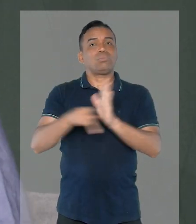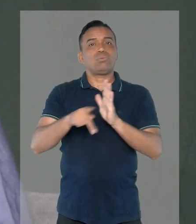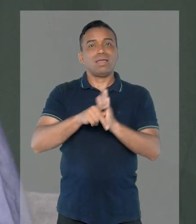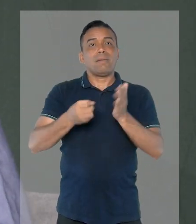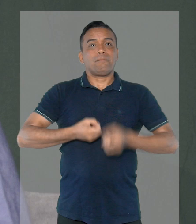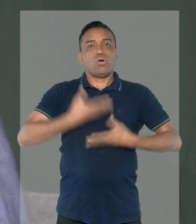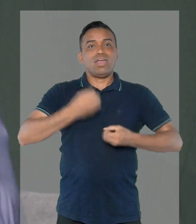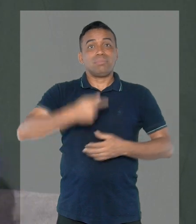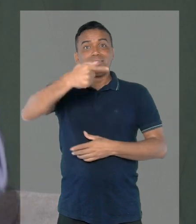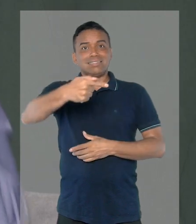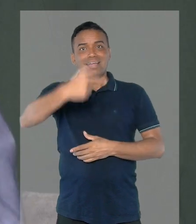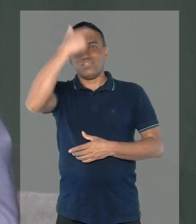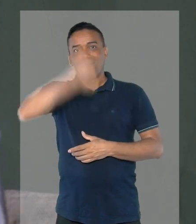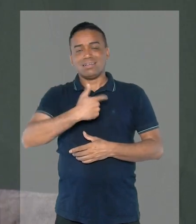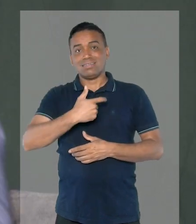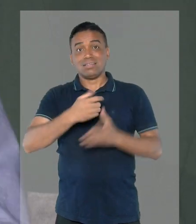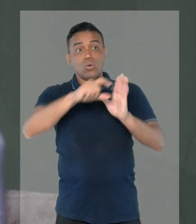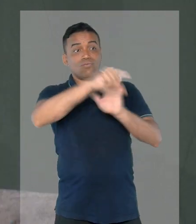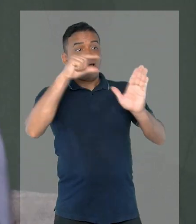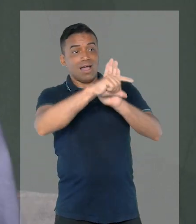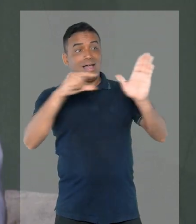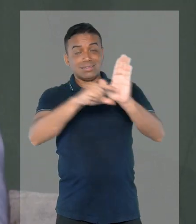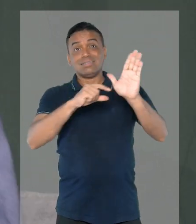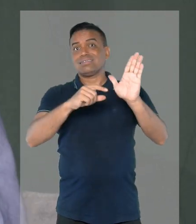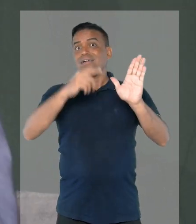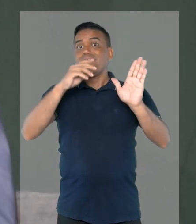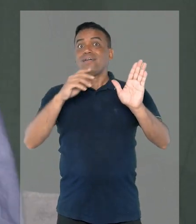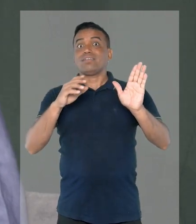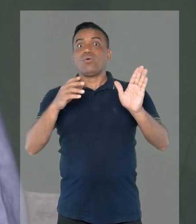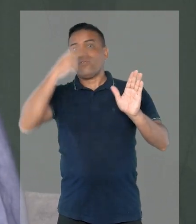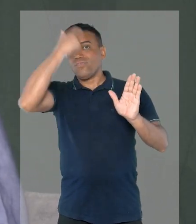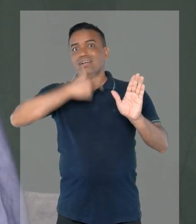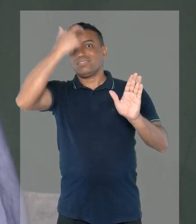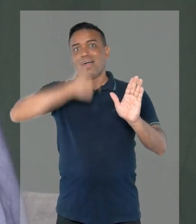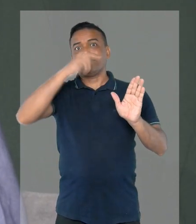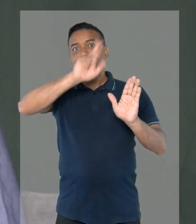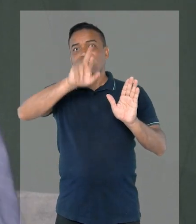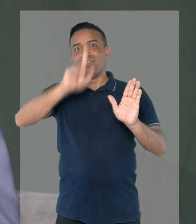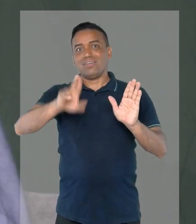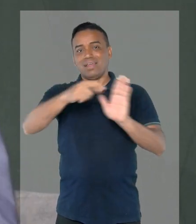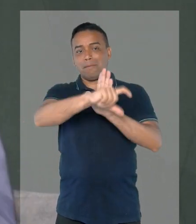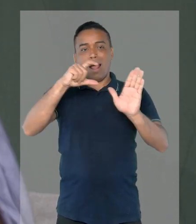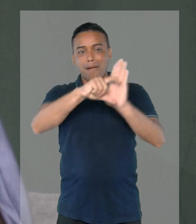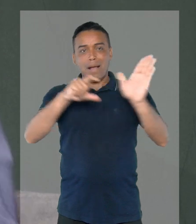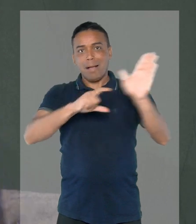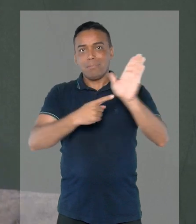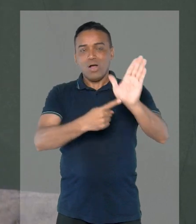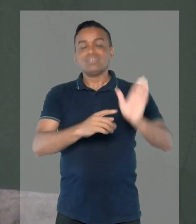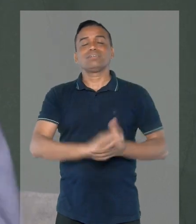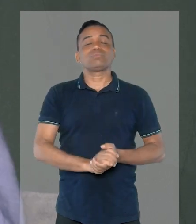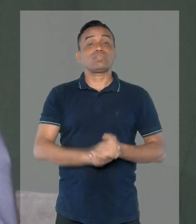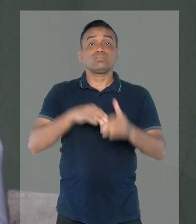Sete Faces, né? Em cada estrofe você tem uma face diferente desse sujeito fragmentado. Então, essa